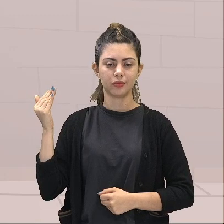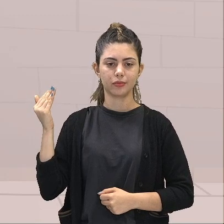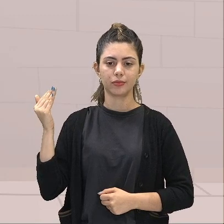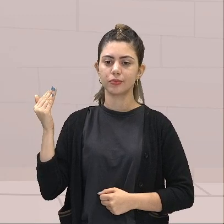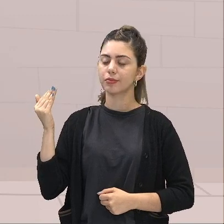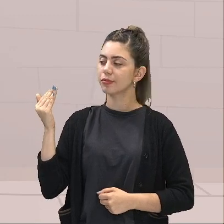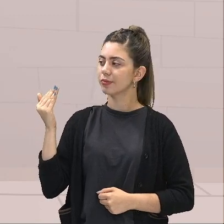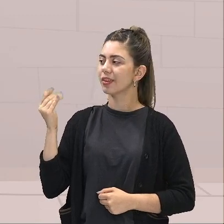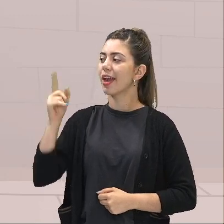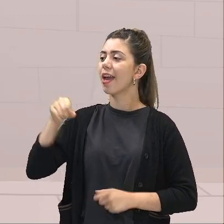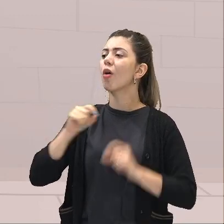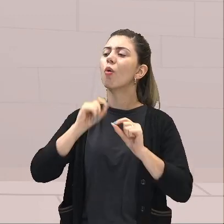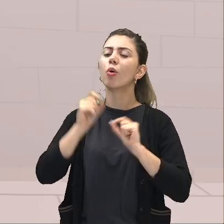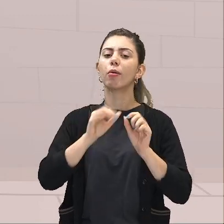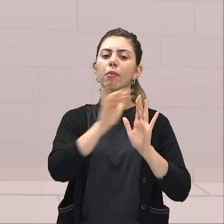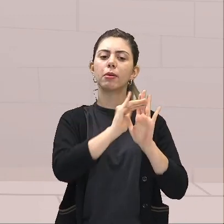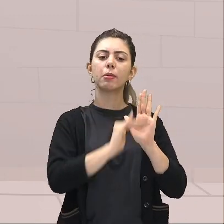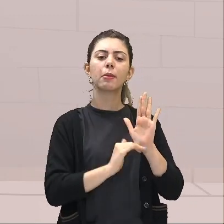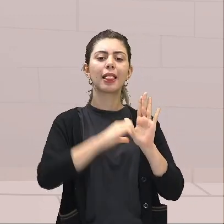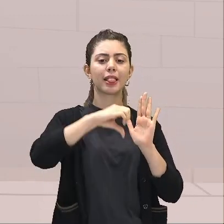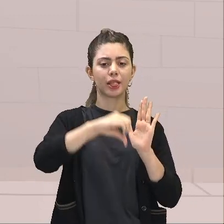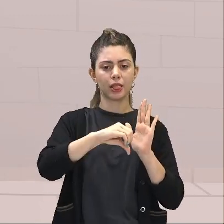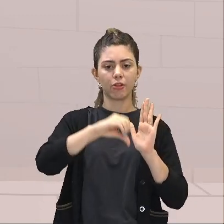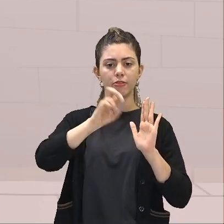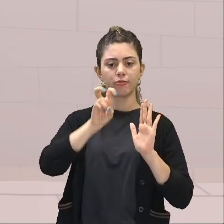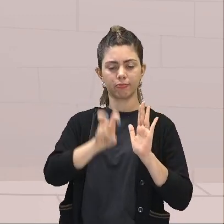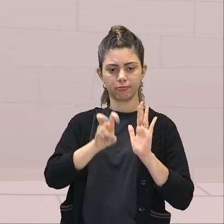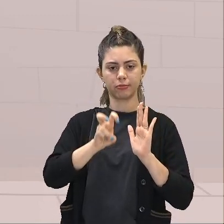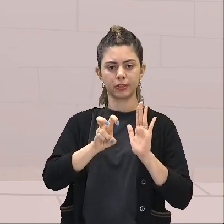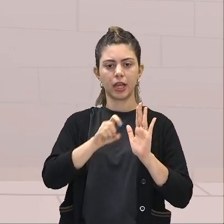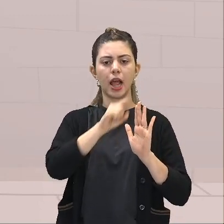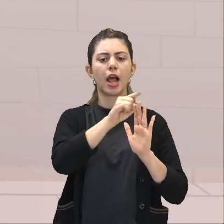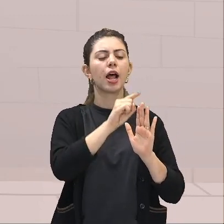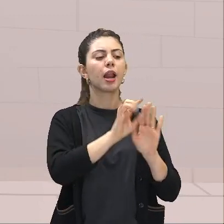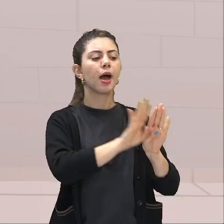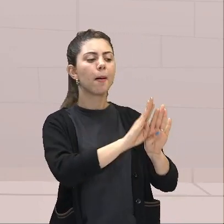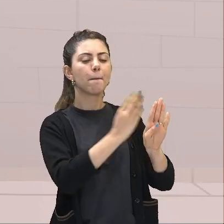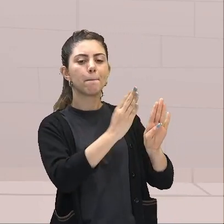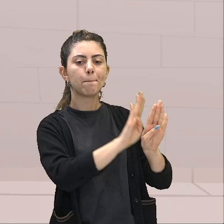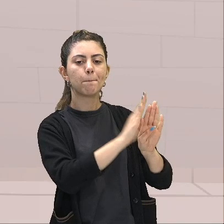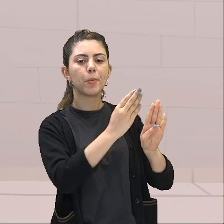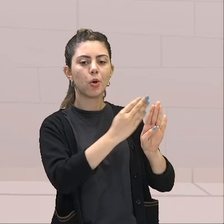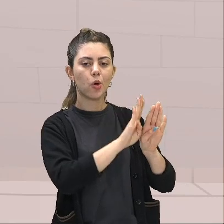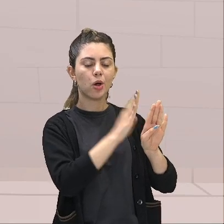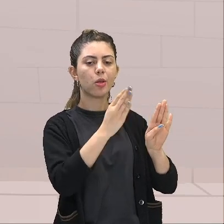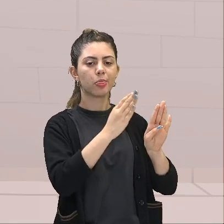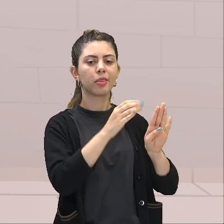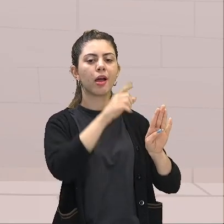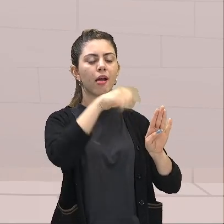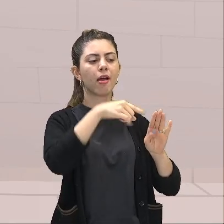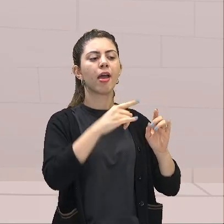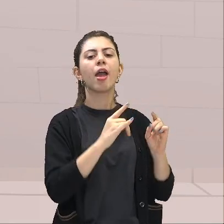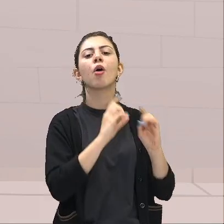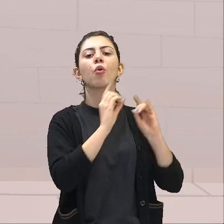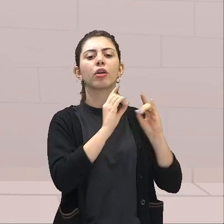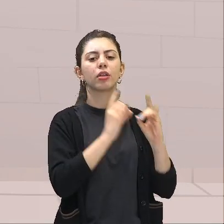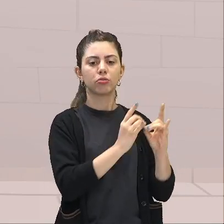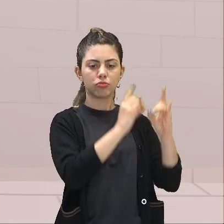1505. O pontapé inicial para a reforma protestante do século XVI são